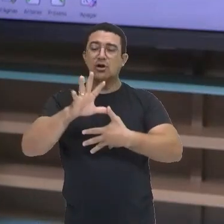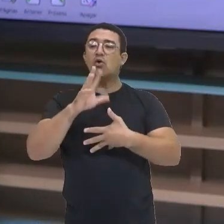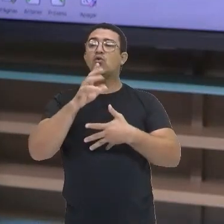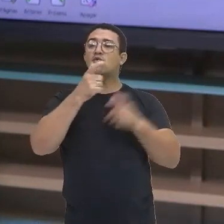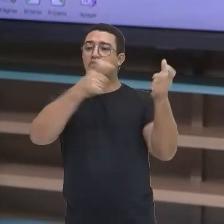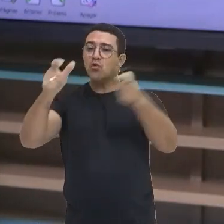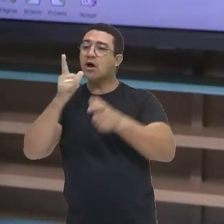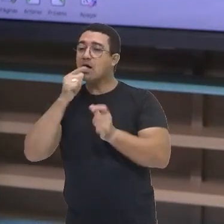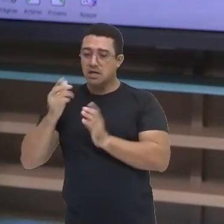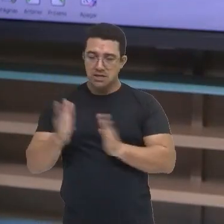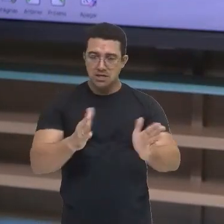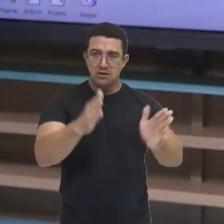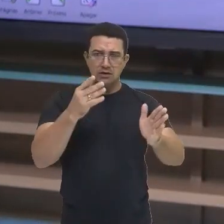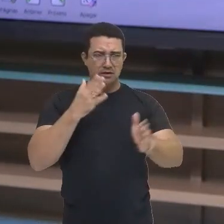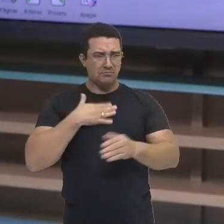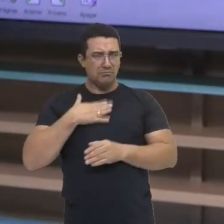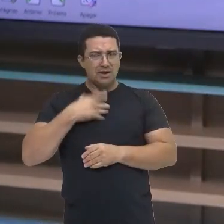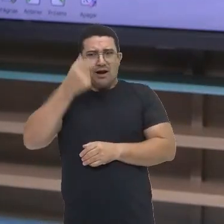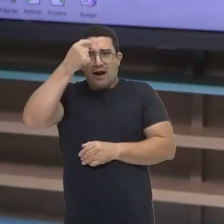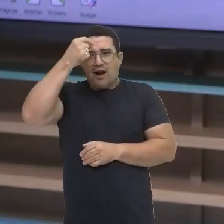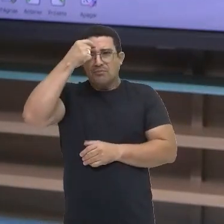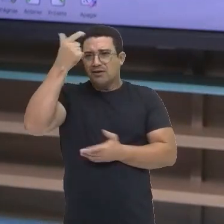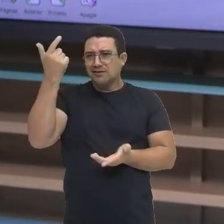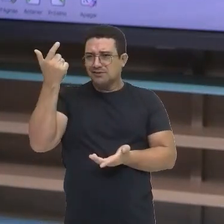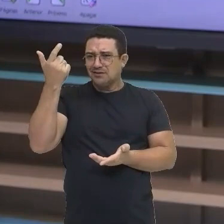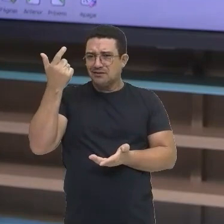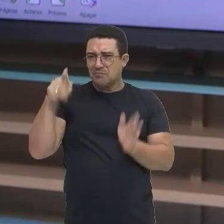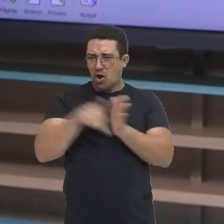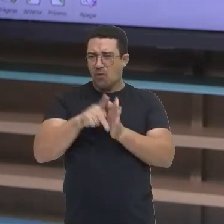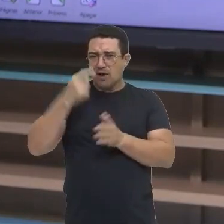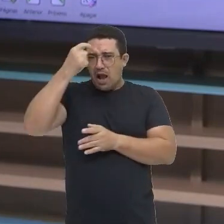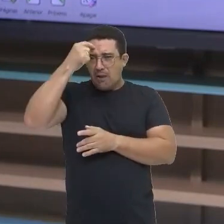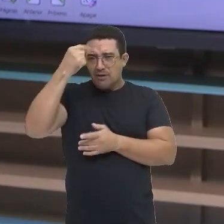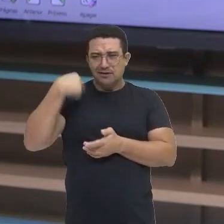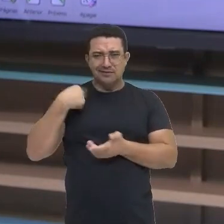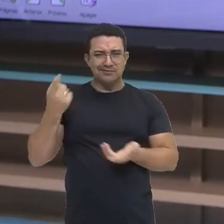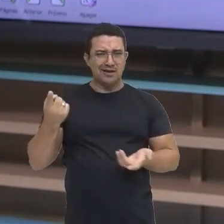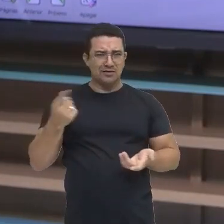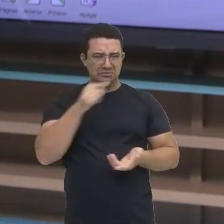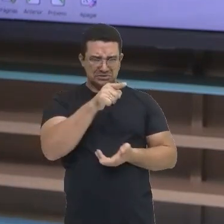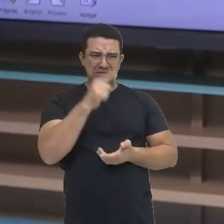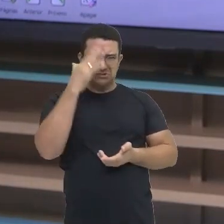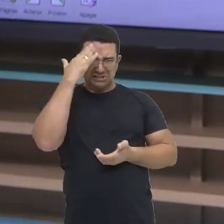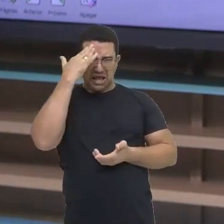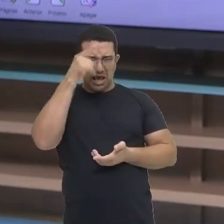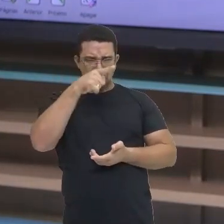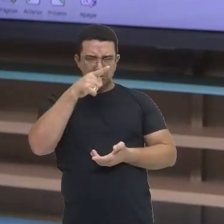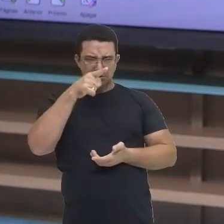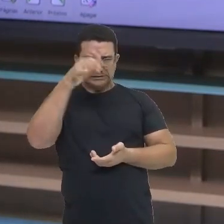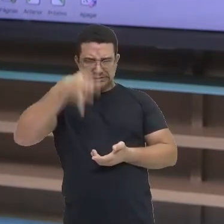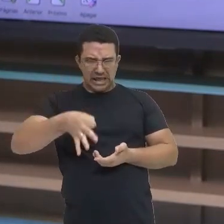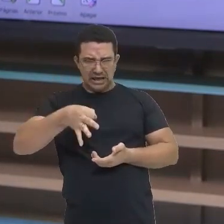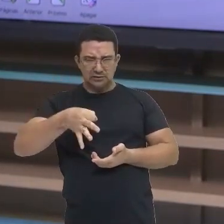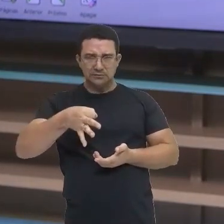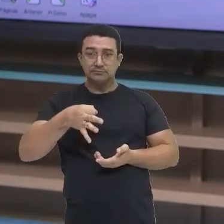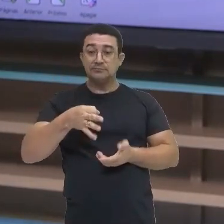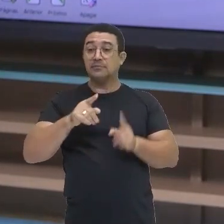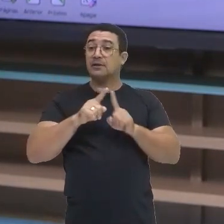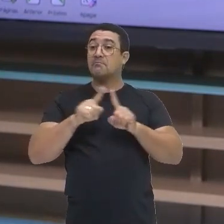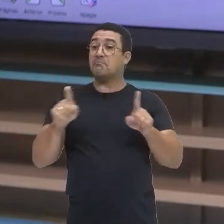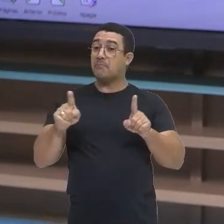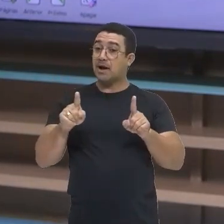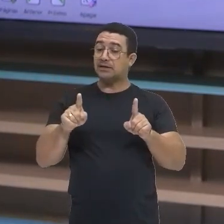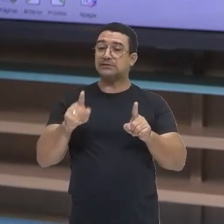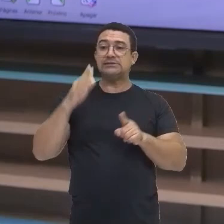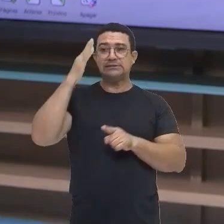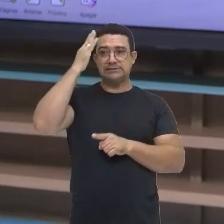minha cabeça mesmo. Olha, a fonte já não é tão boa, né? Isso aí você, mas professor, tá certo mesmo? Mas se eu digo que o IBGE é